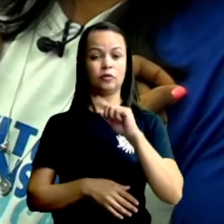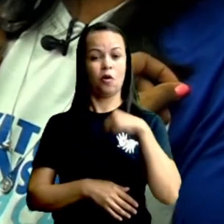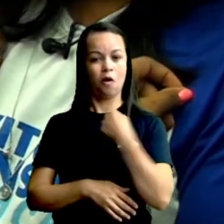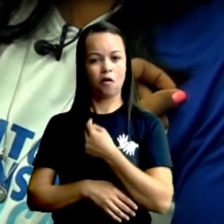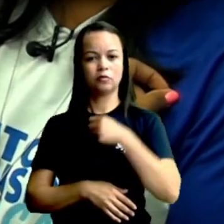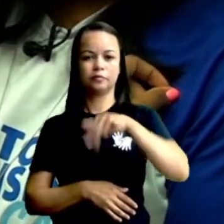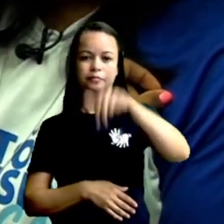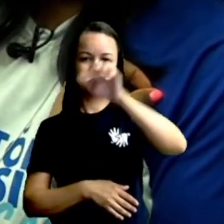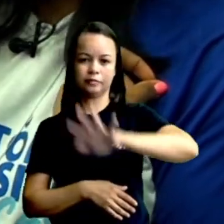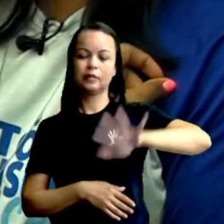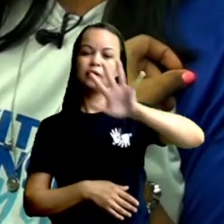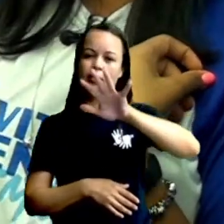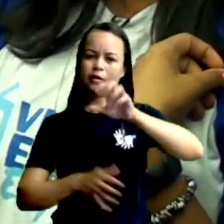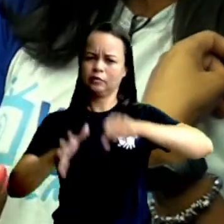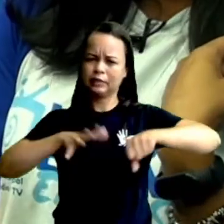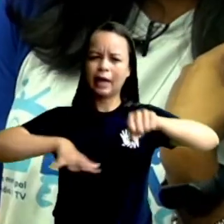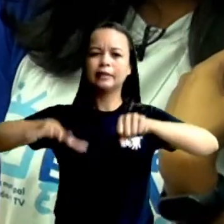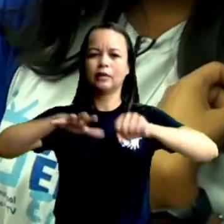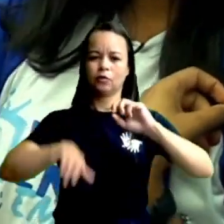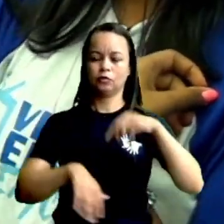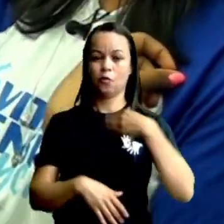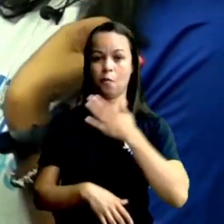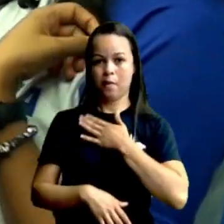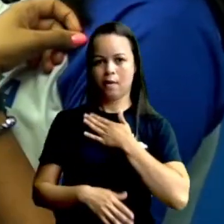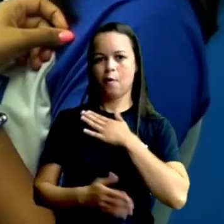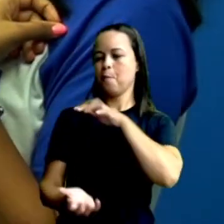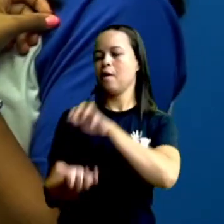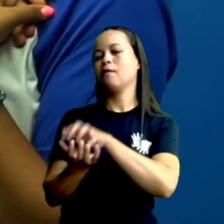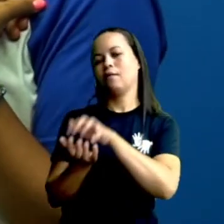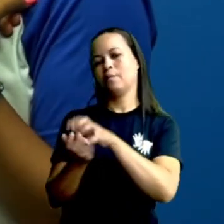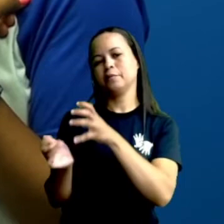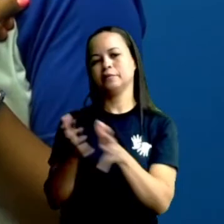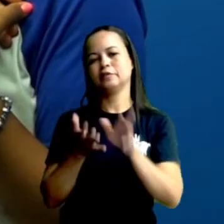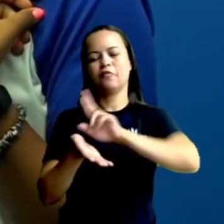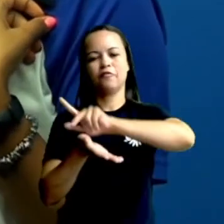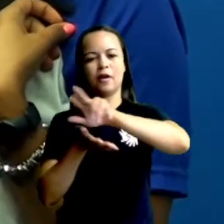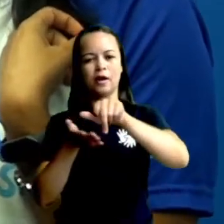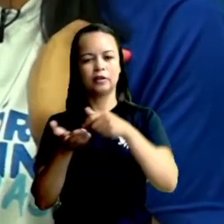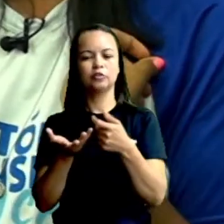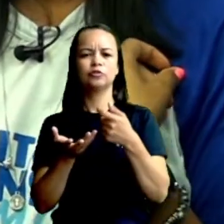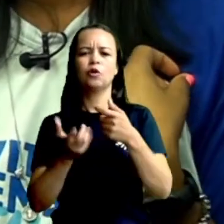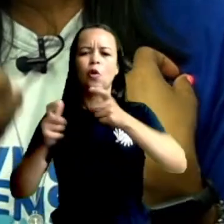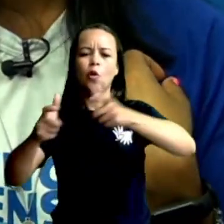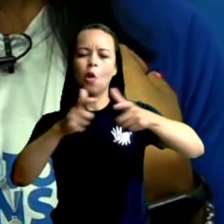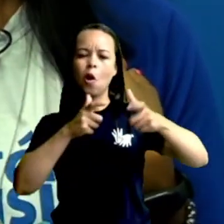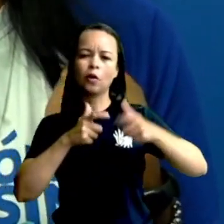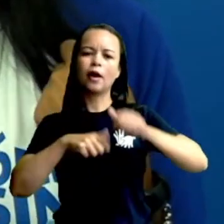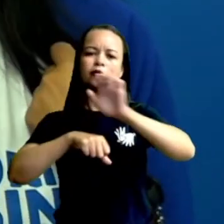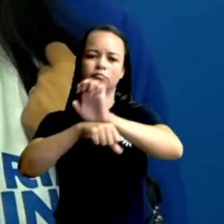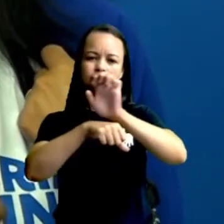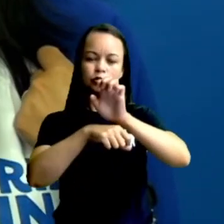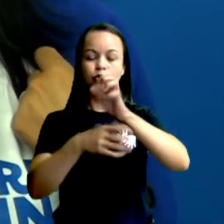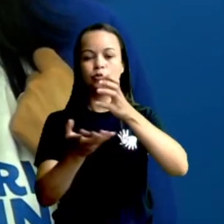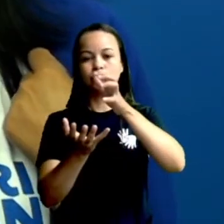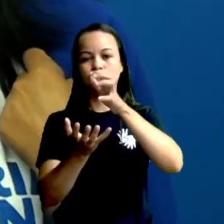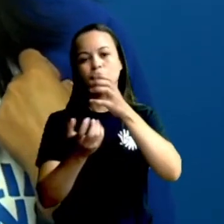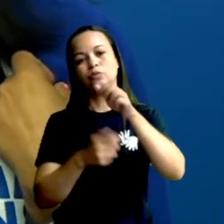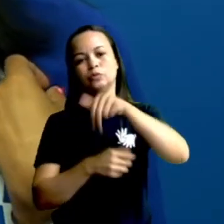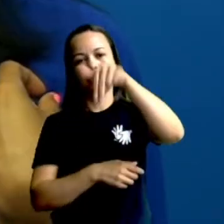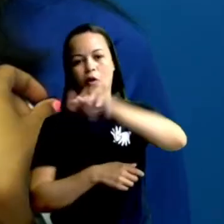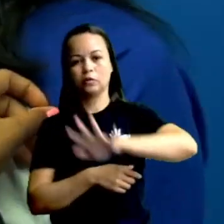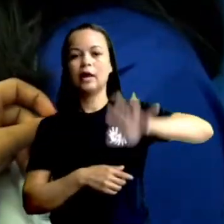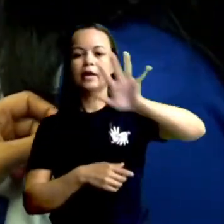estou falando do sertão do meu Pernambuco. Mas existem vários outros locais do nosso Nordeste que é rico em tradições